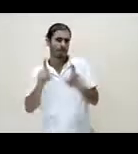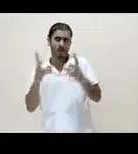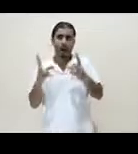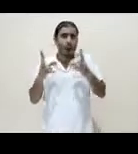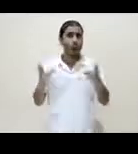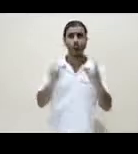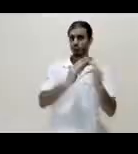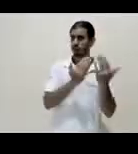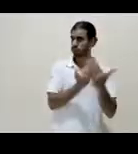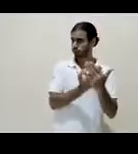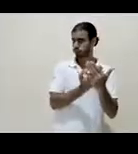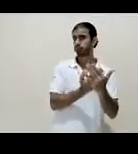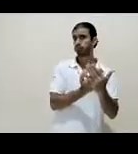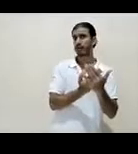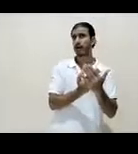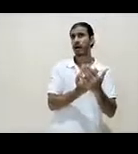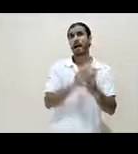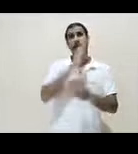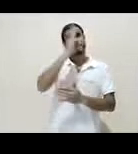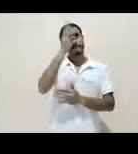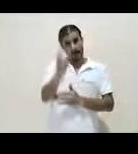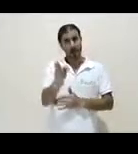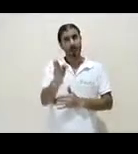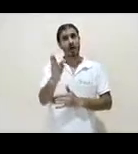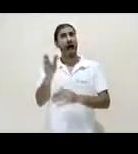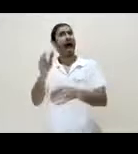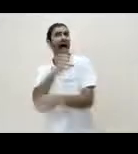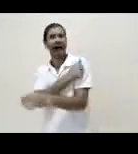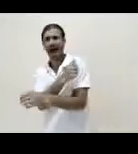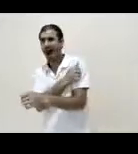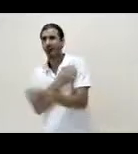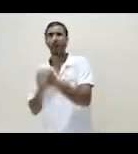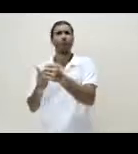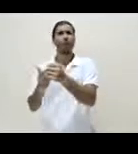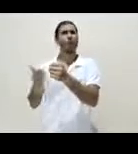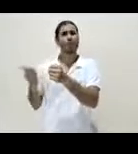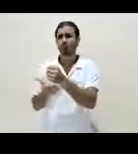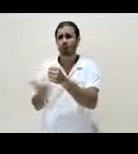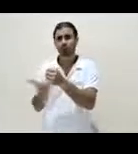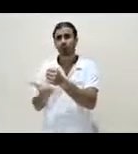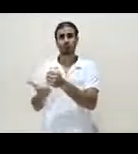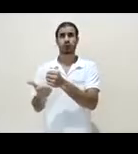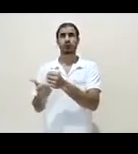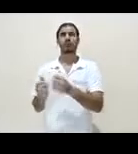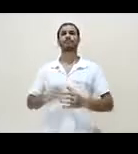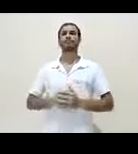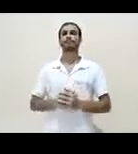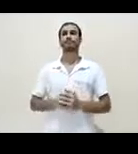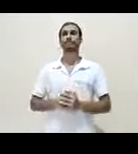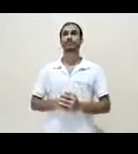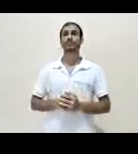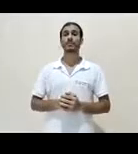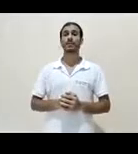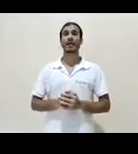chegam no ensino técnico para realizar, né, realizar um curso técnico de